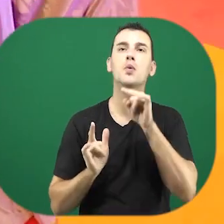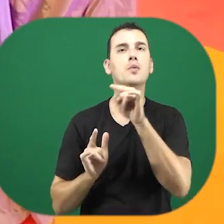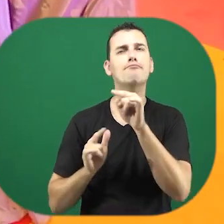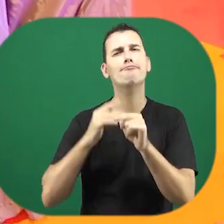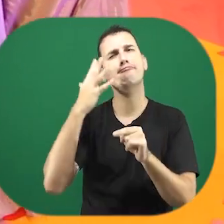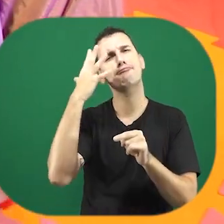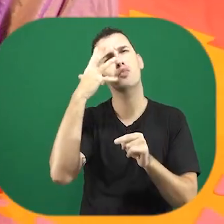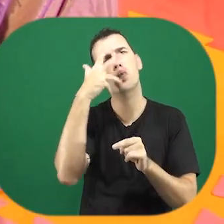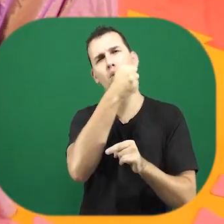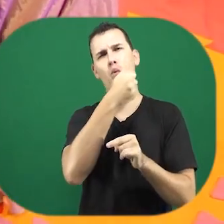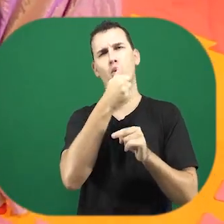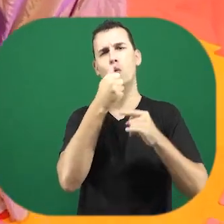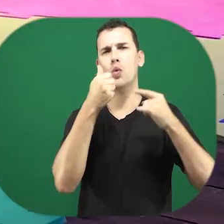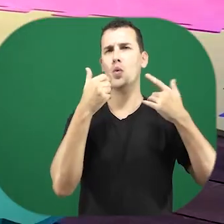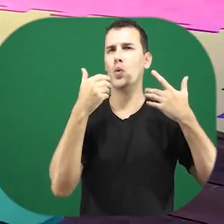belo príncipe.